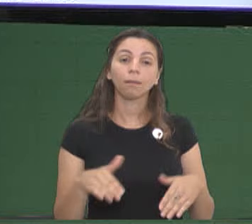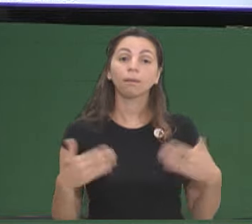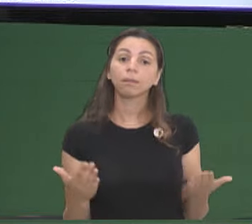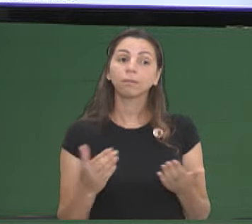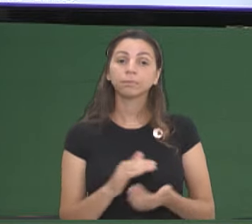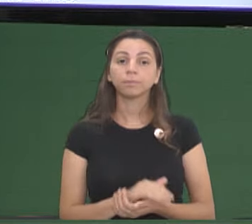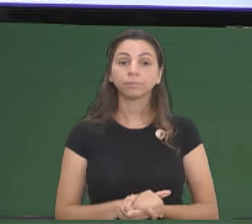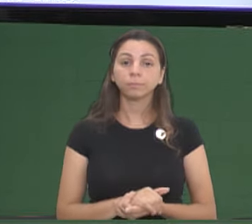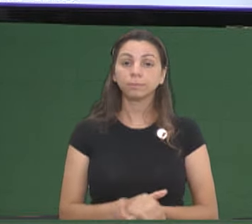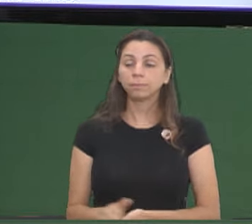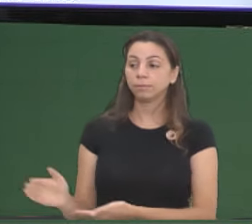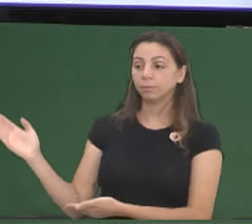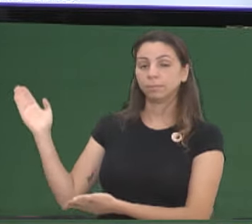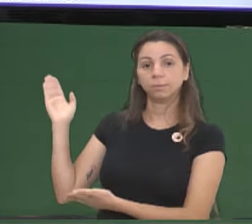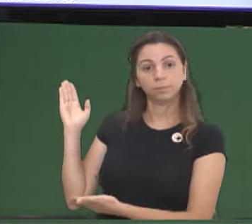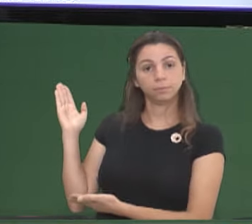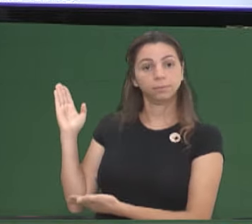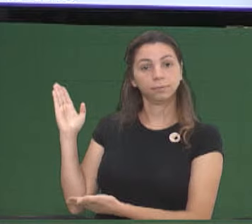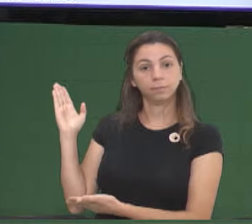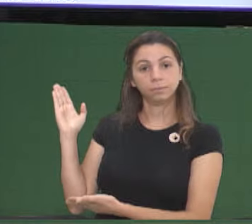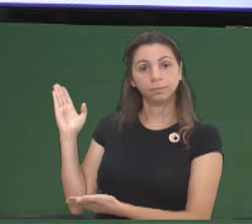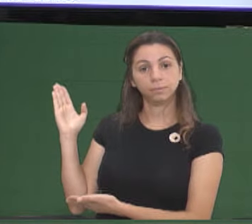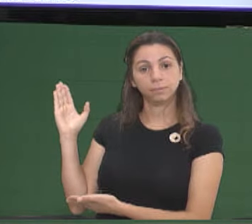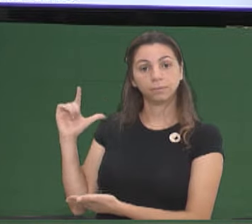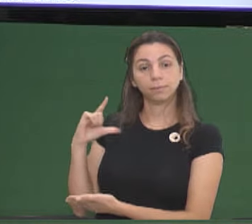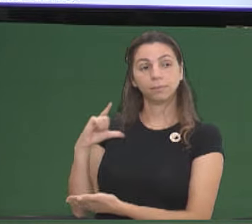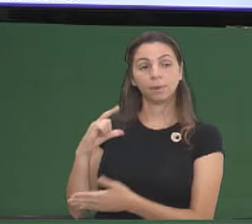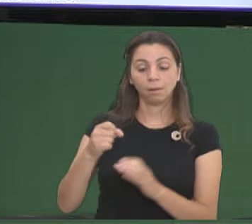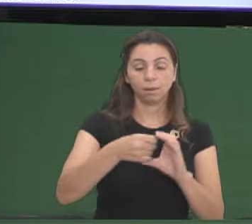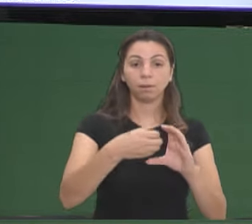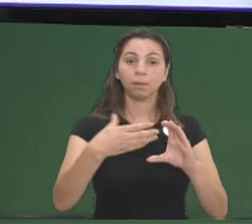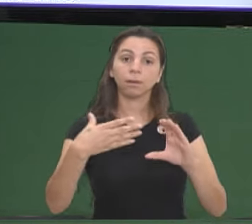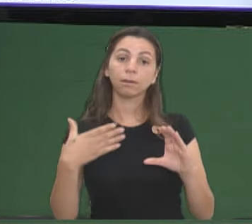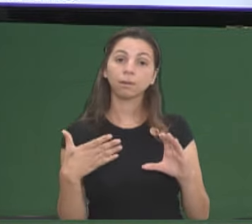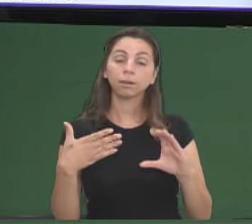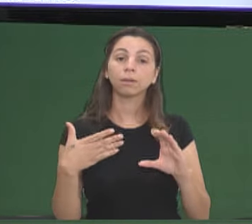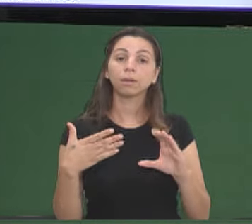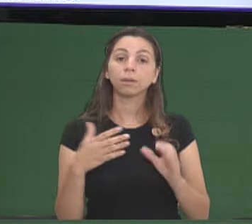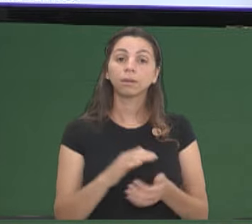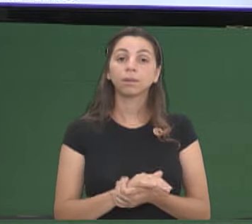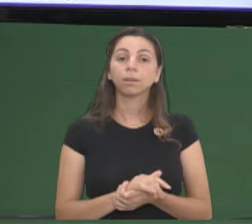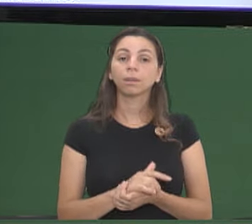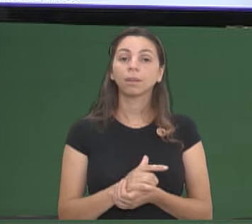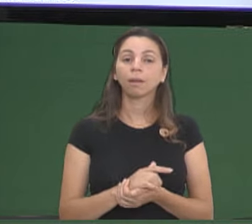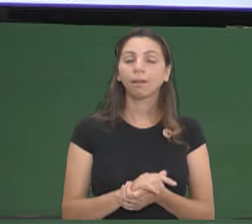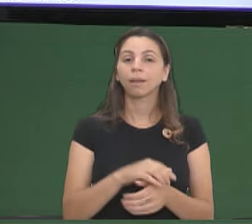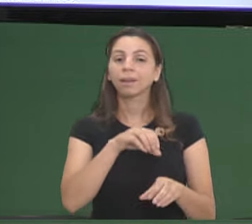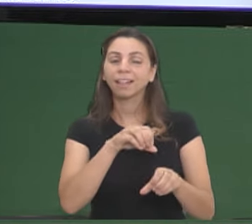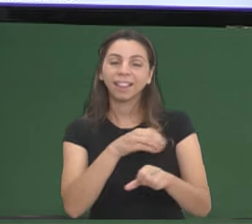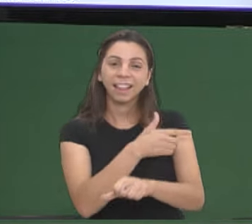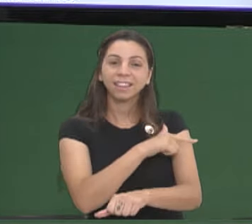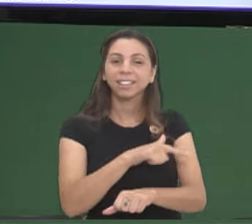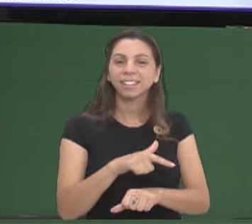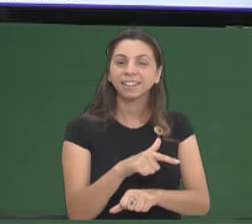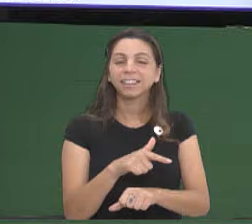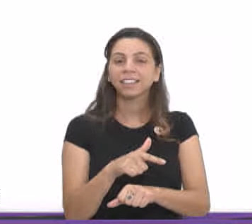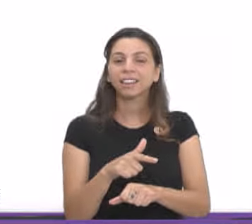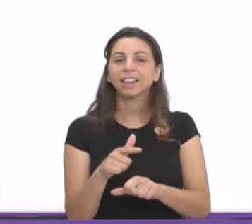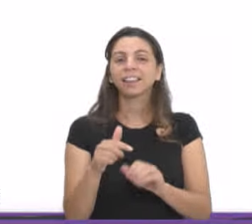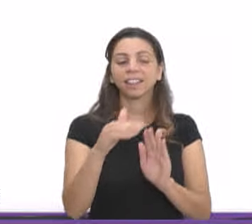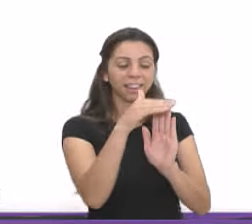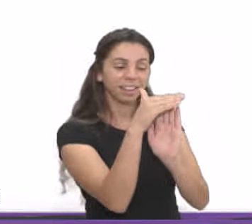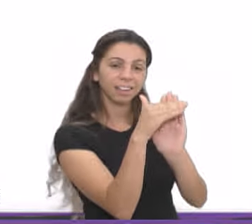temos essa característica também, né, como se fosse um educativo, né, com os principais fundamentos